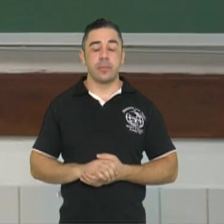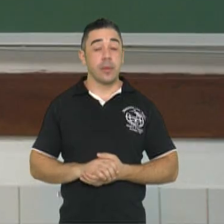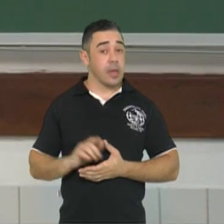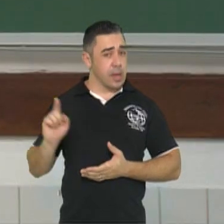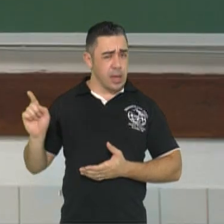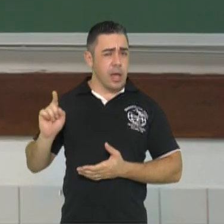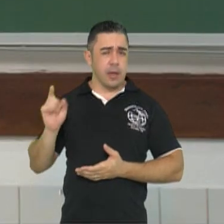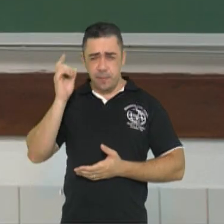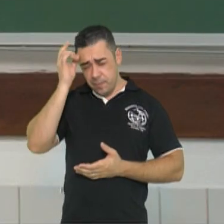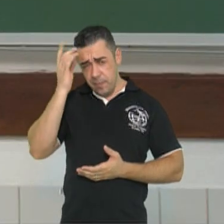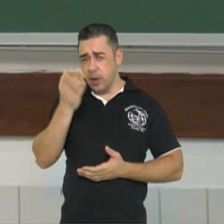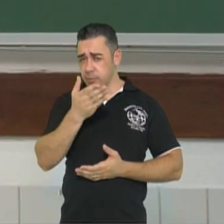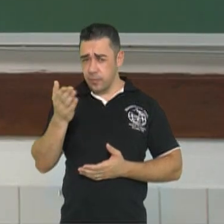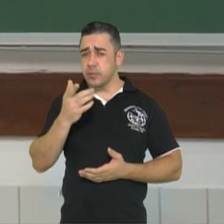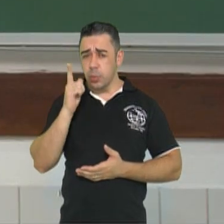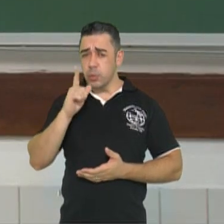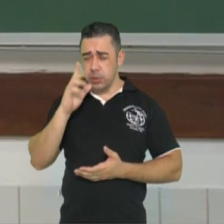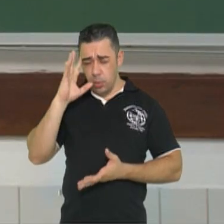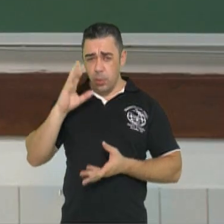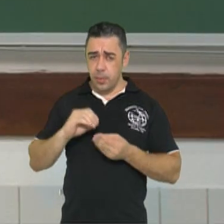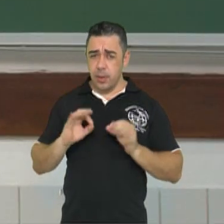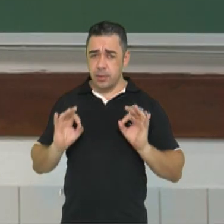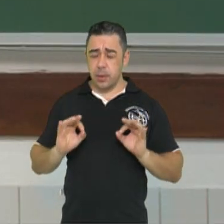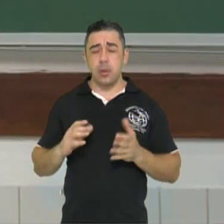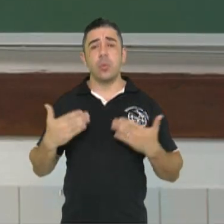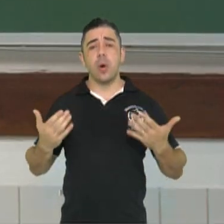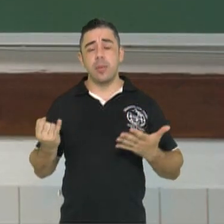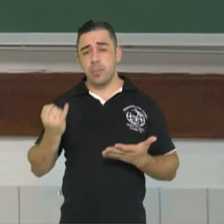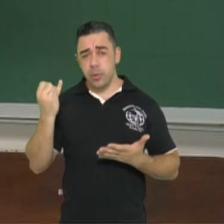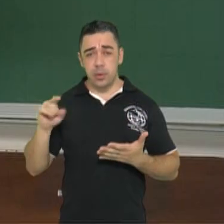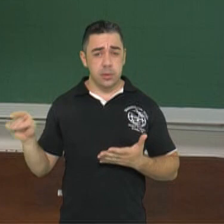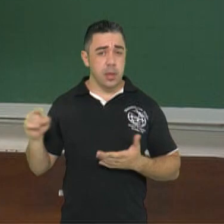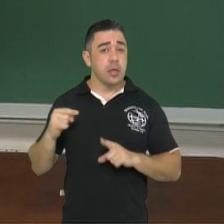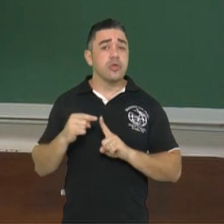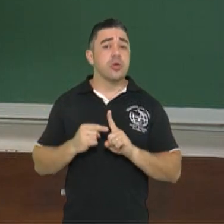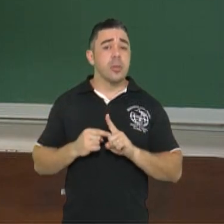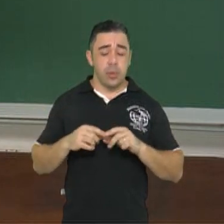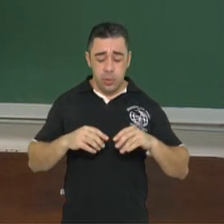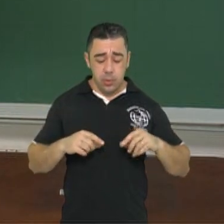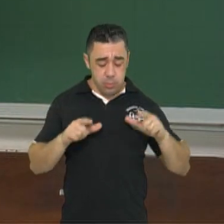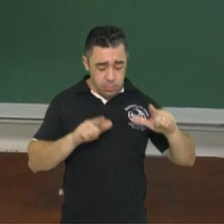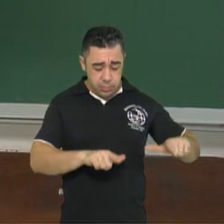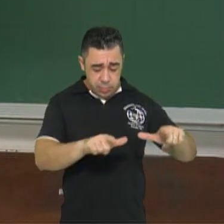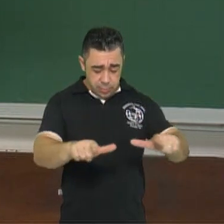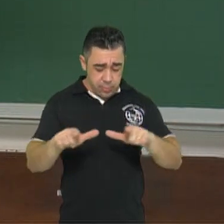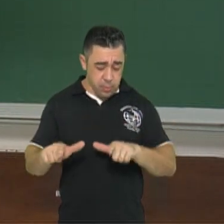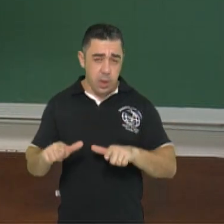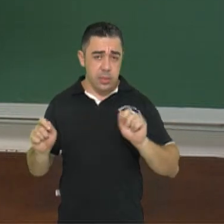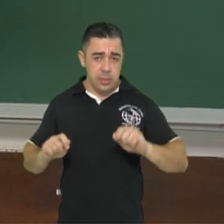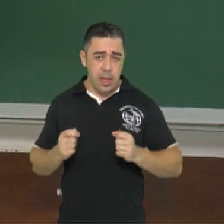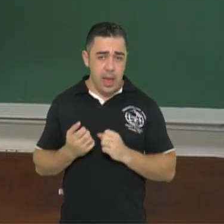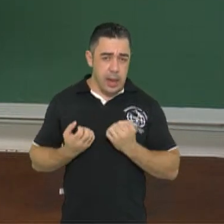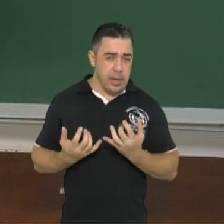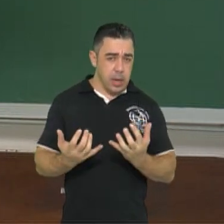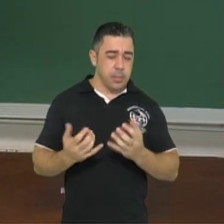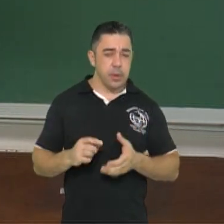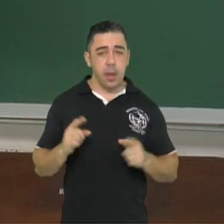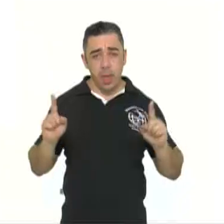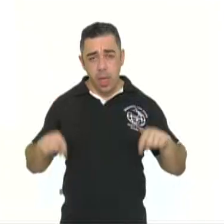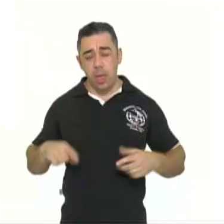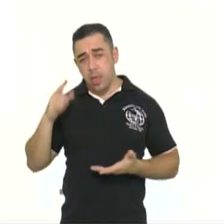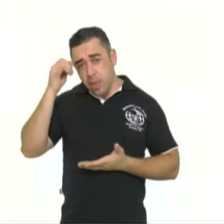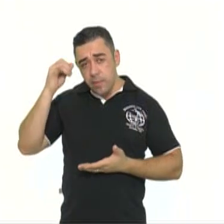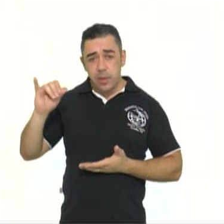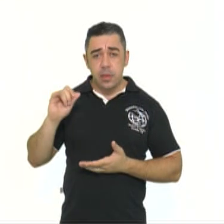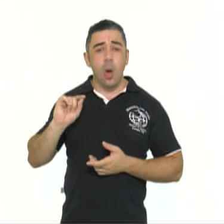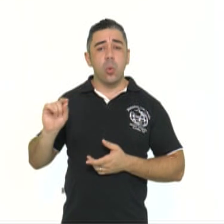Essa eu garanto que foi fácil de você interpretar também, né, gente? Qual a importância desse solo com esses vazados ali, com grama, igual está mostrando? Evitar